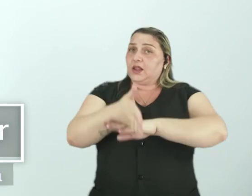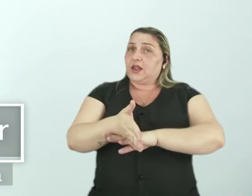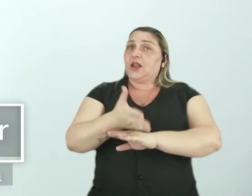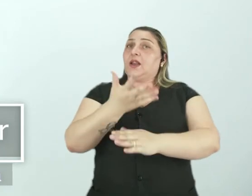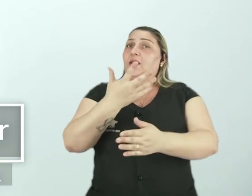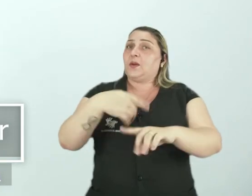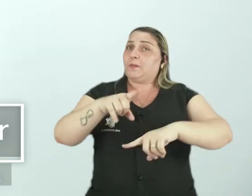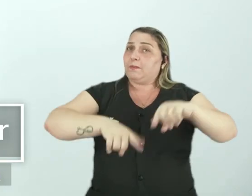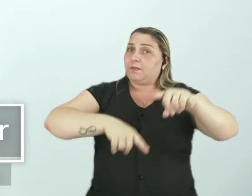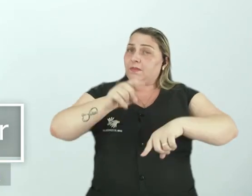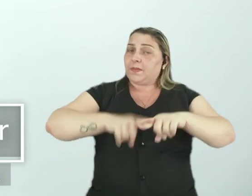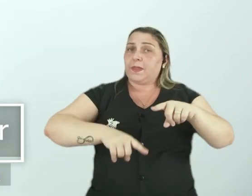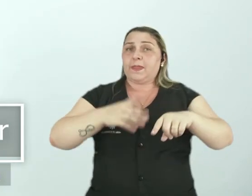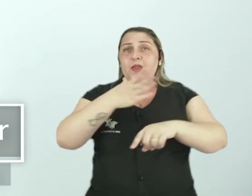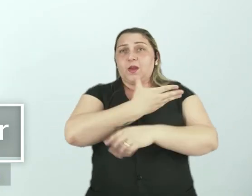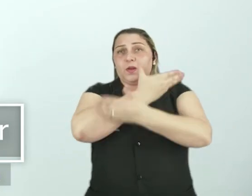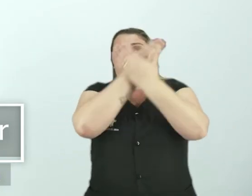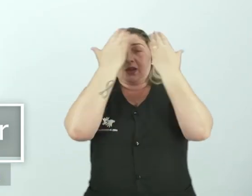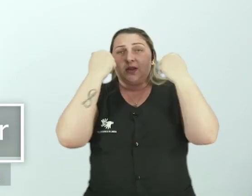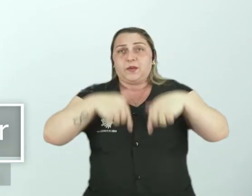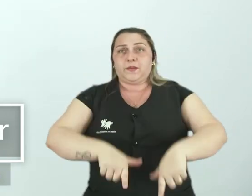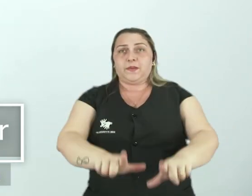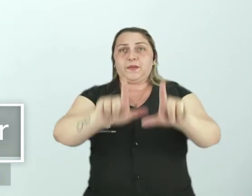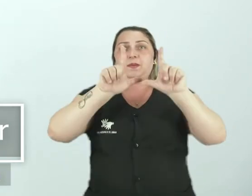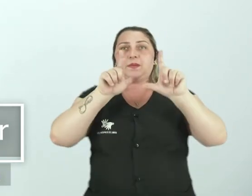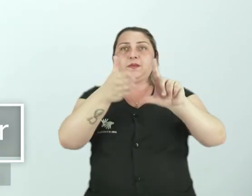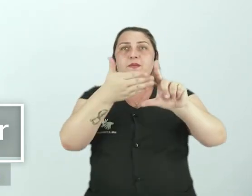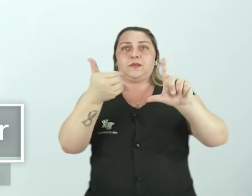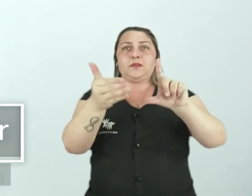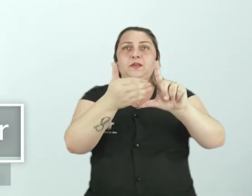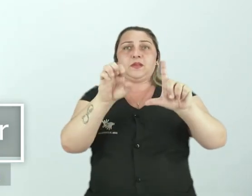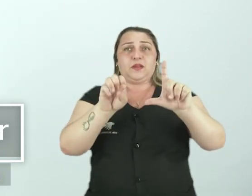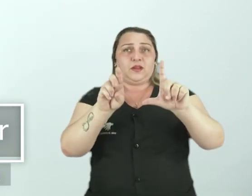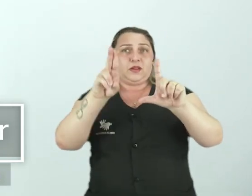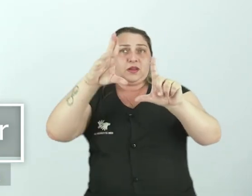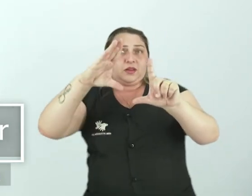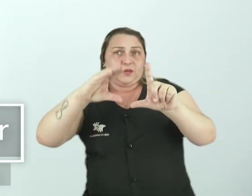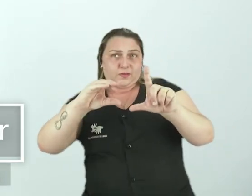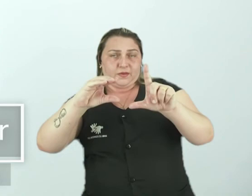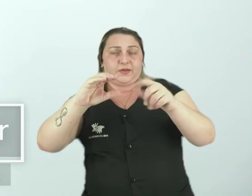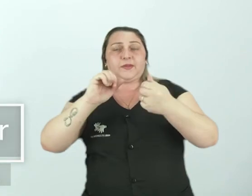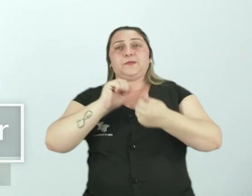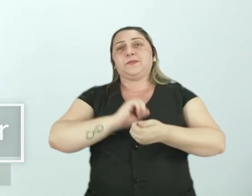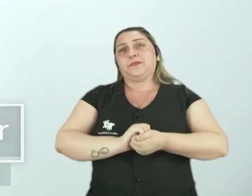ao material, não esqueçam de acessar a plataforma Eduque